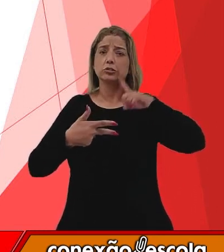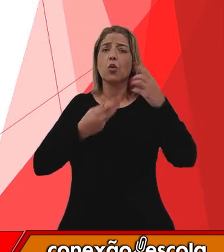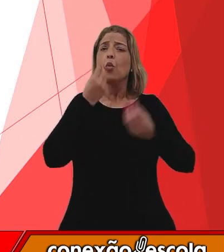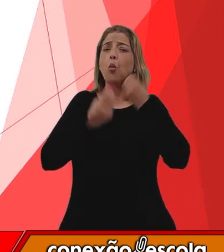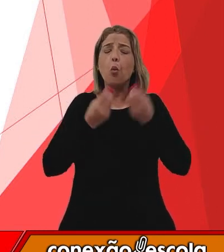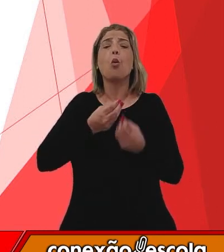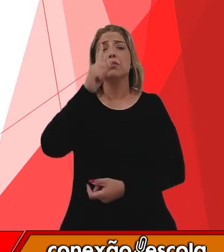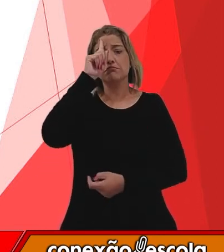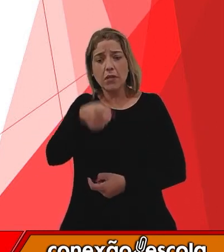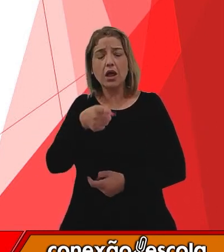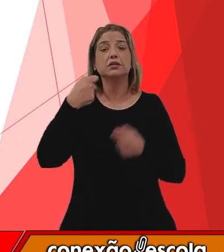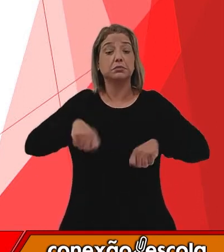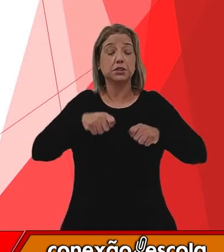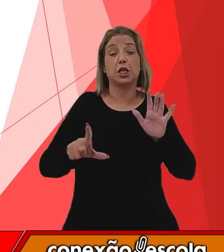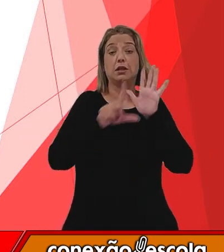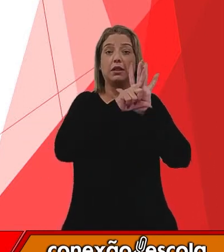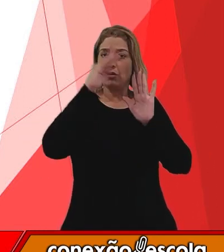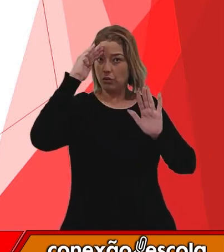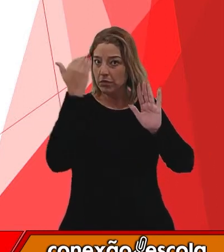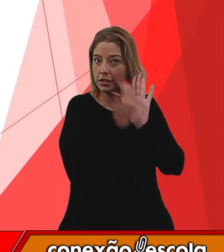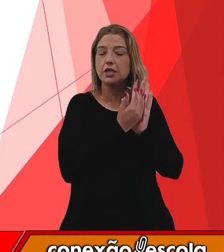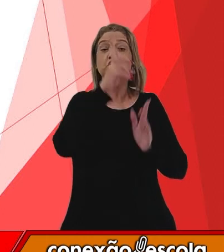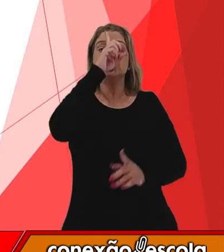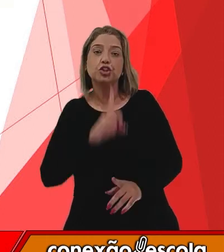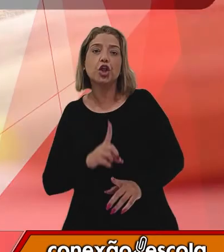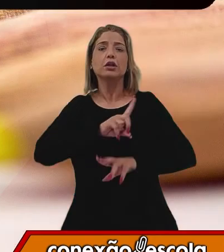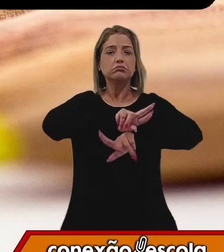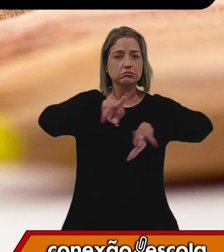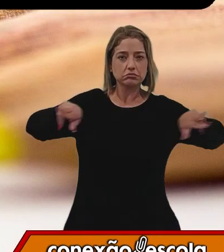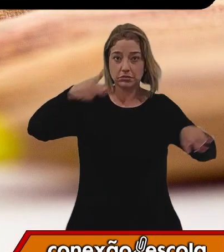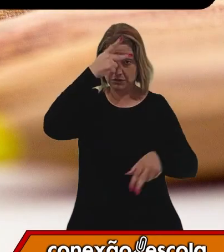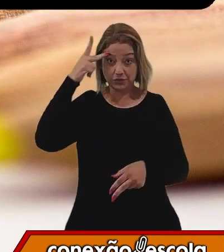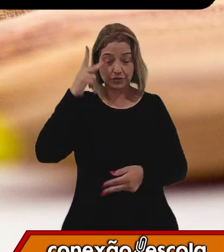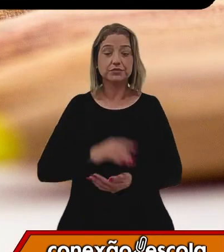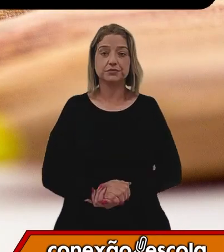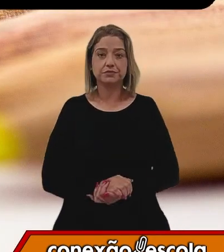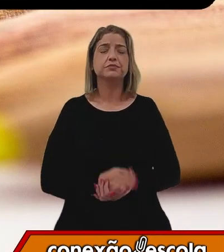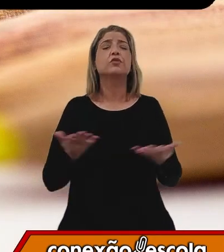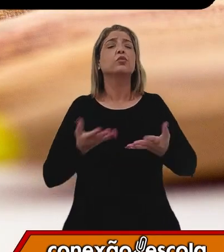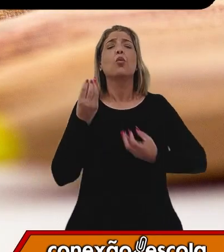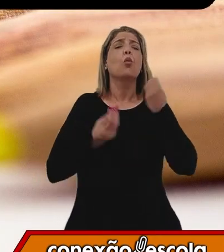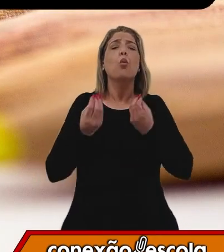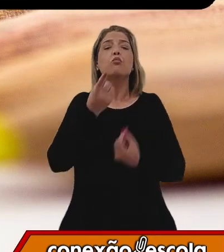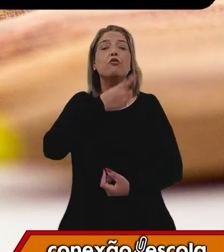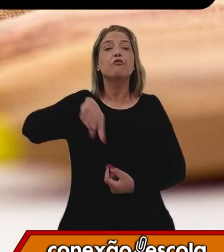assegurando a aplicação do direito. Agora eu quero saber como é que fica a